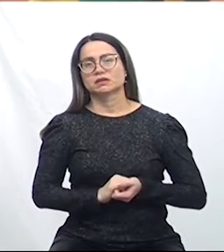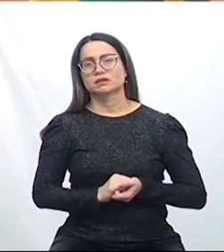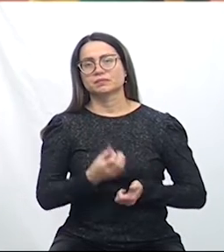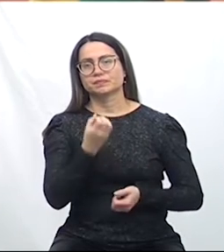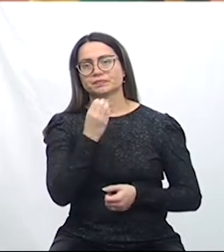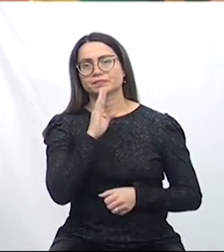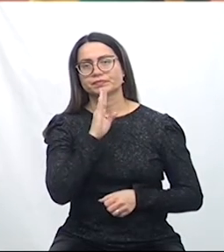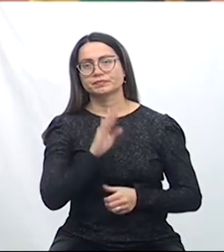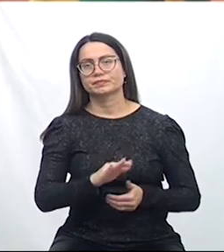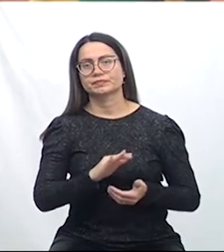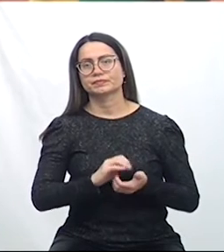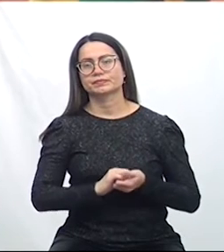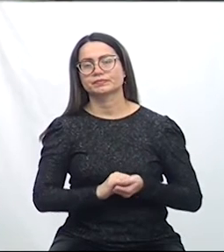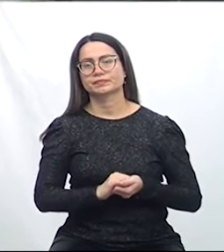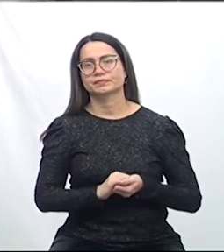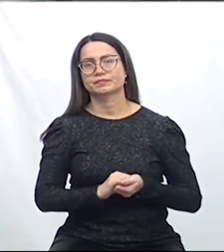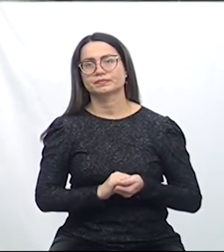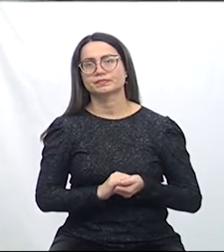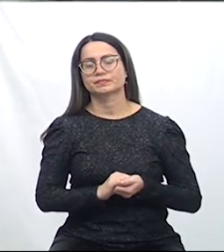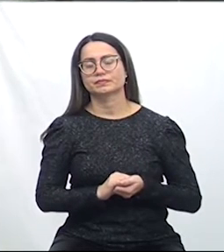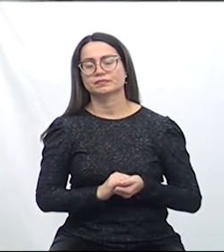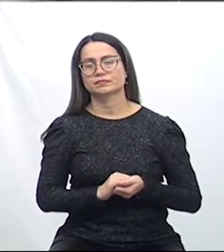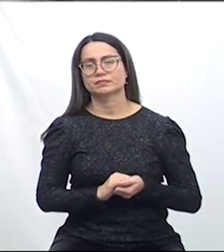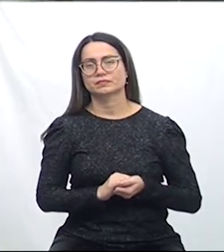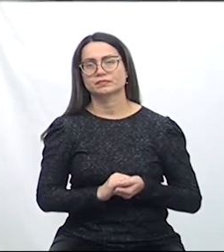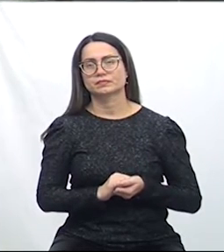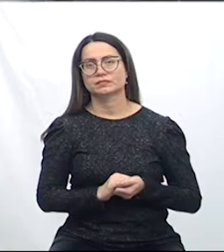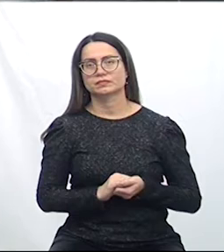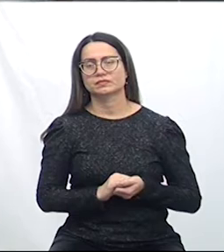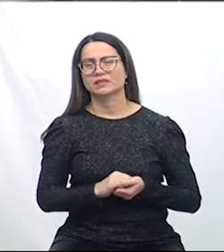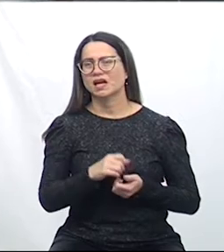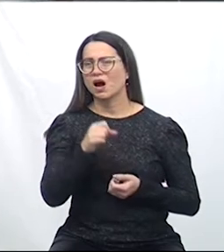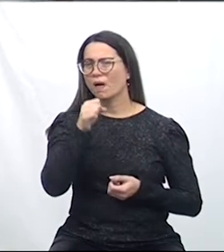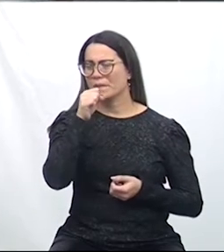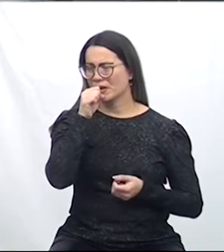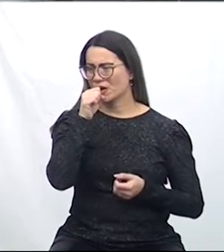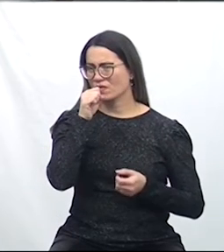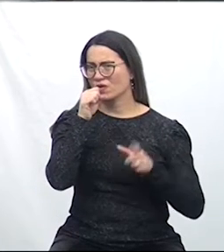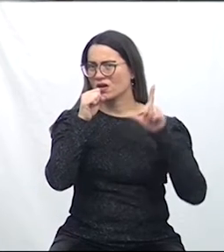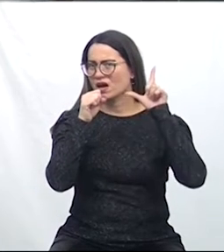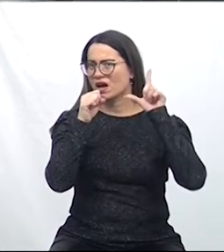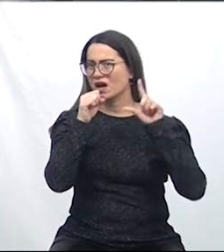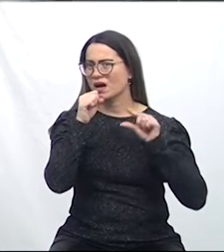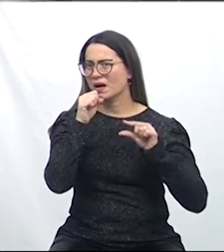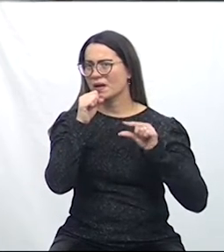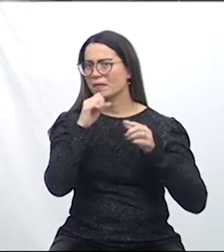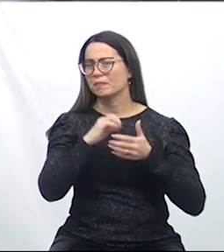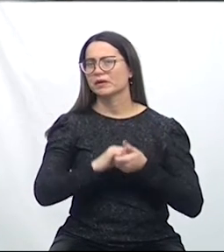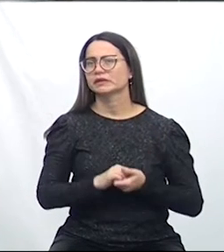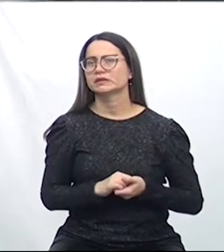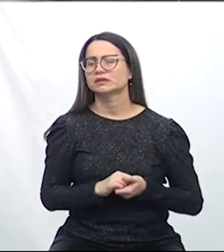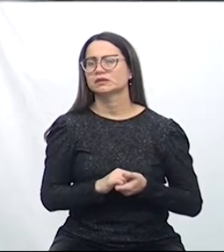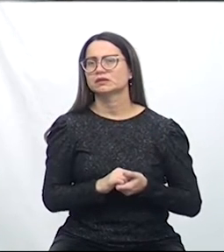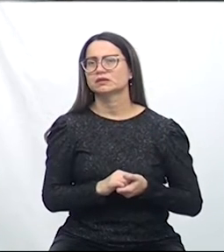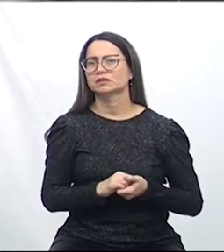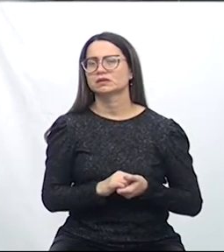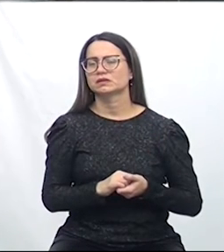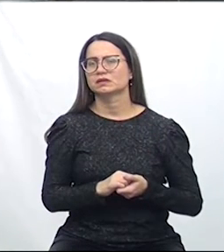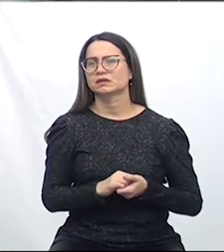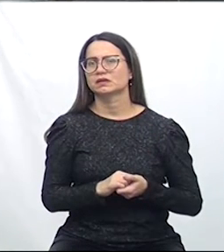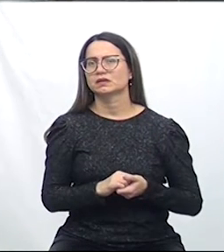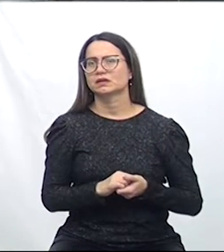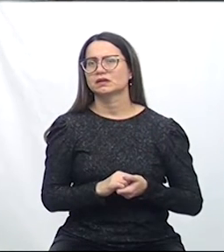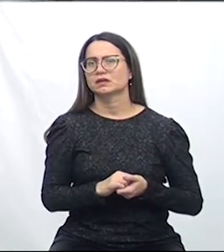então. Não está? O microfone está... Já tem um volume de voz baixo, ainda não funciona? Tá.